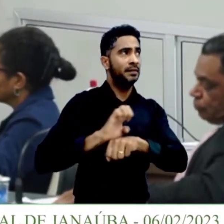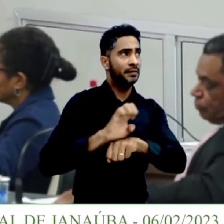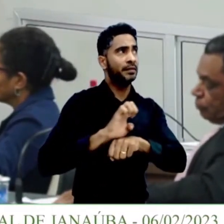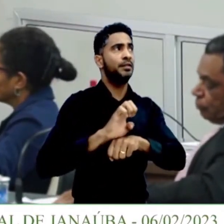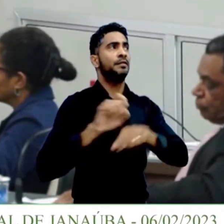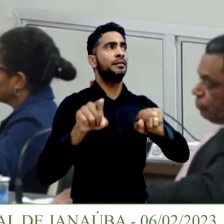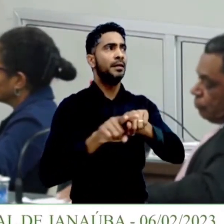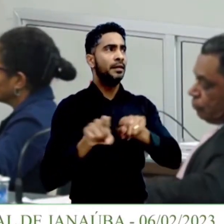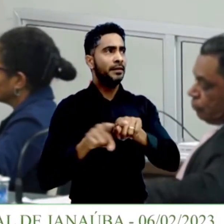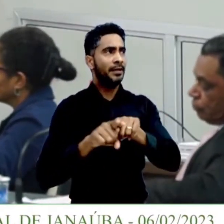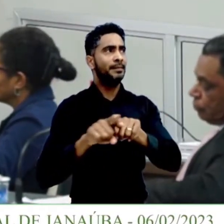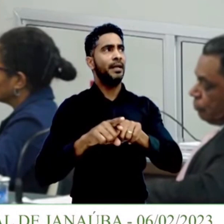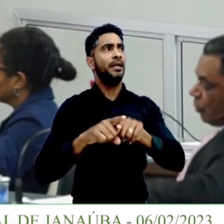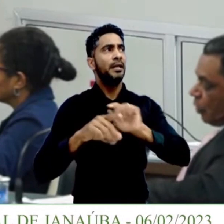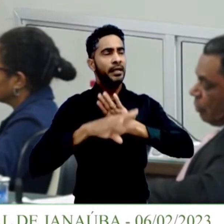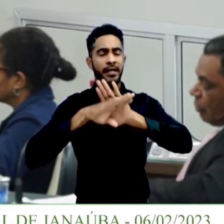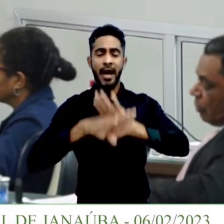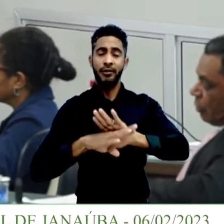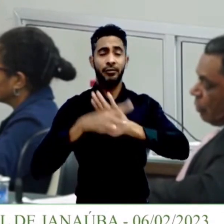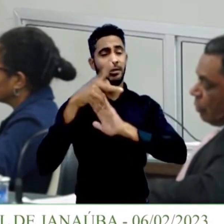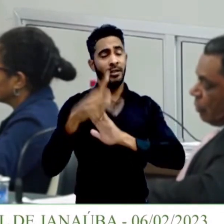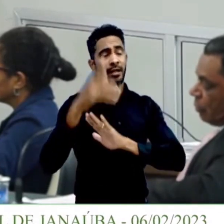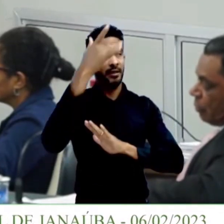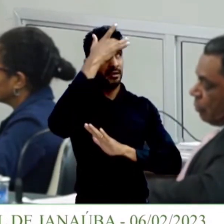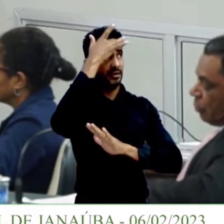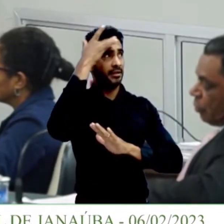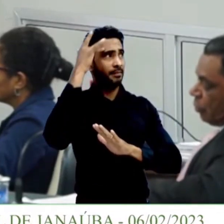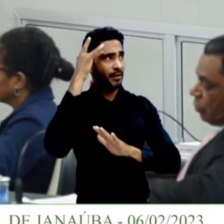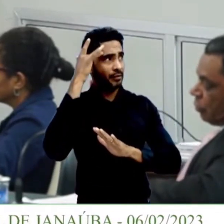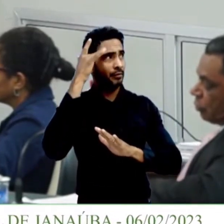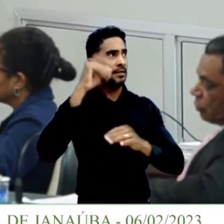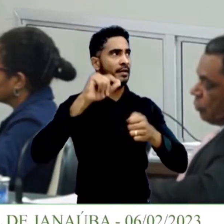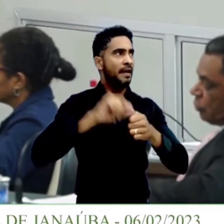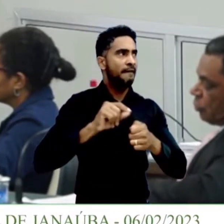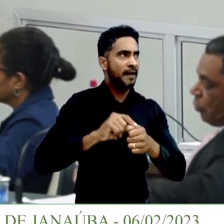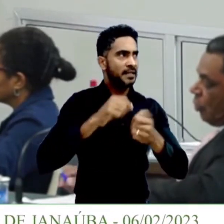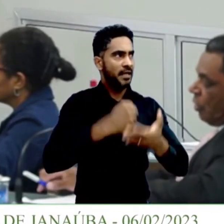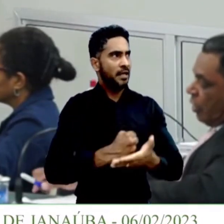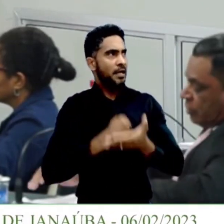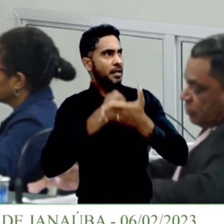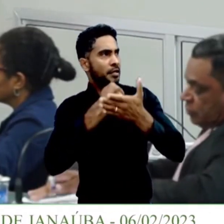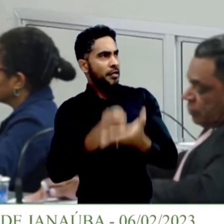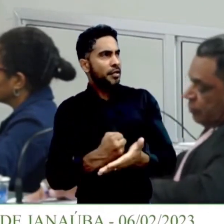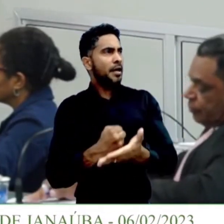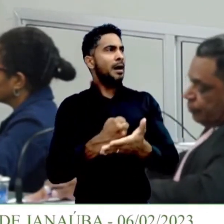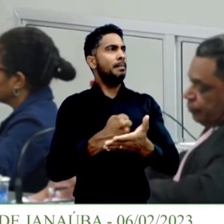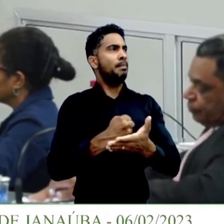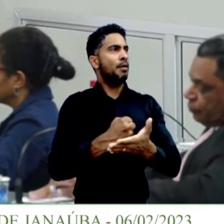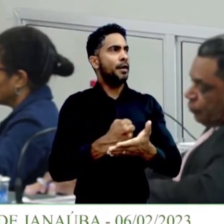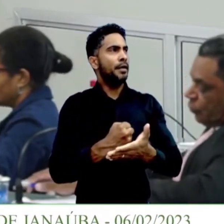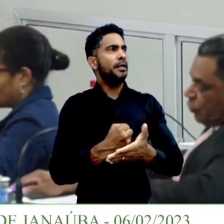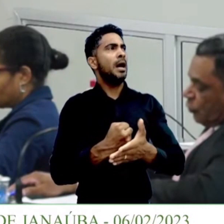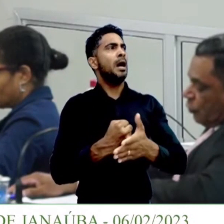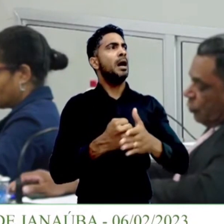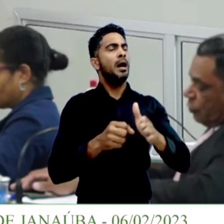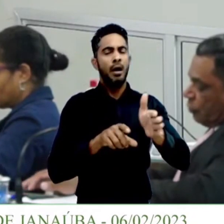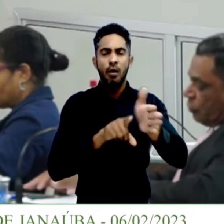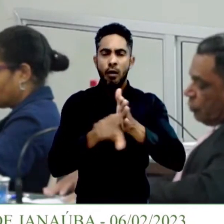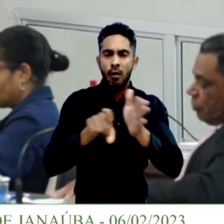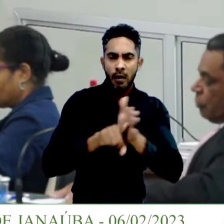mais assertivas que ajudem essas pessoas, realizar e apoiar ações como abordagem na